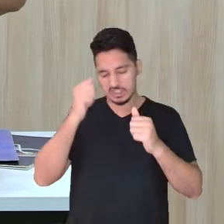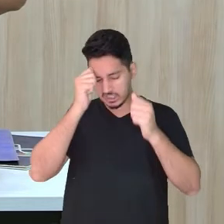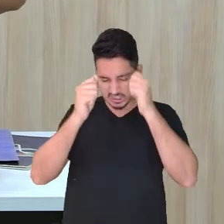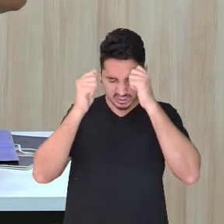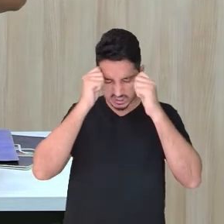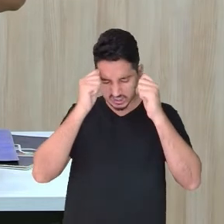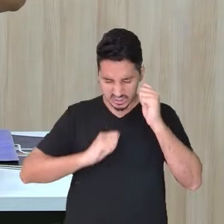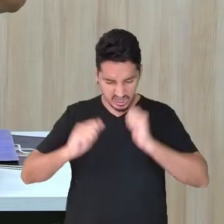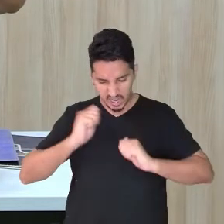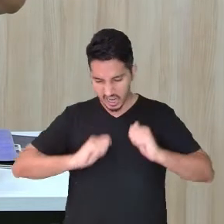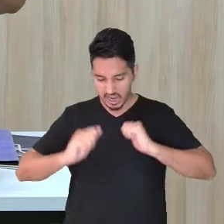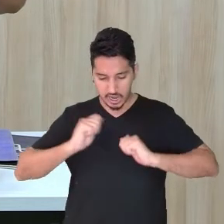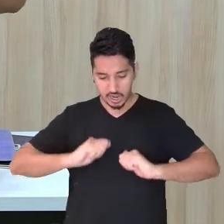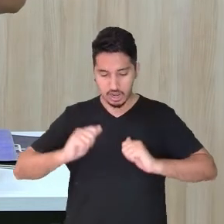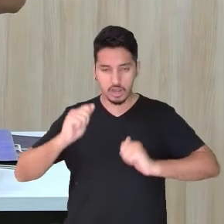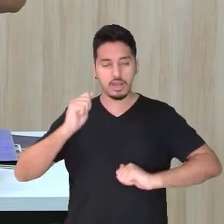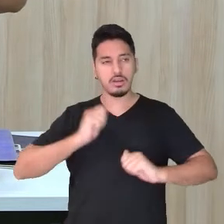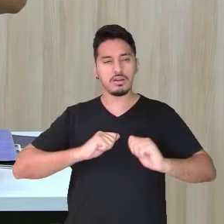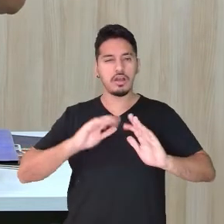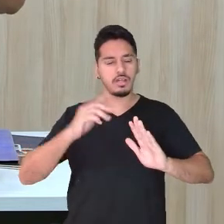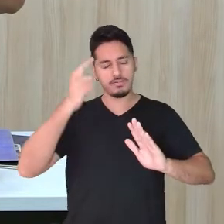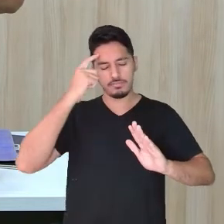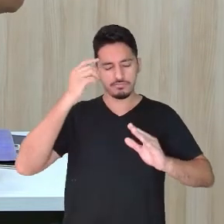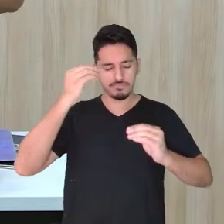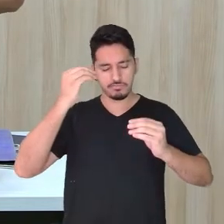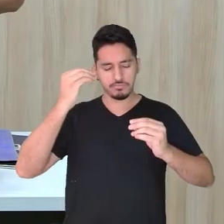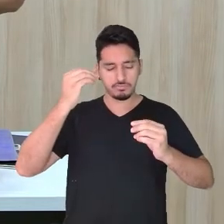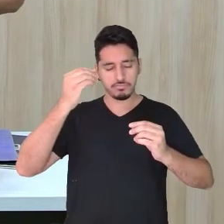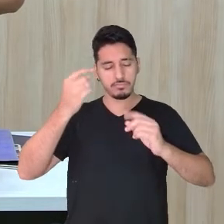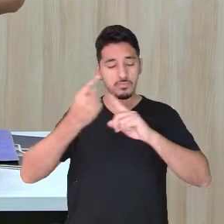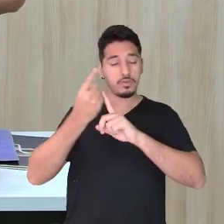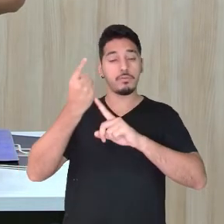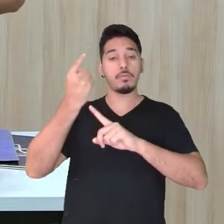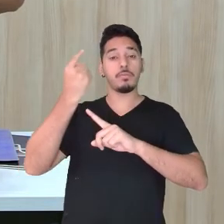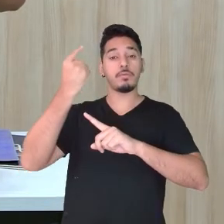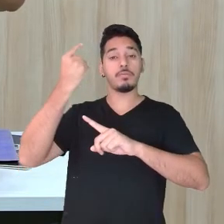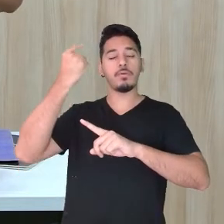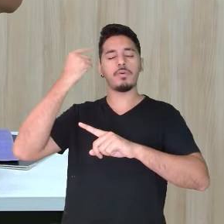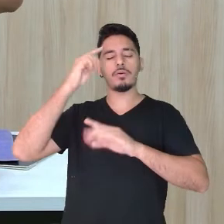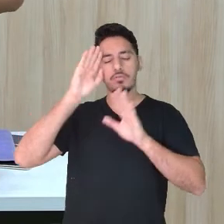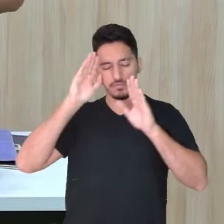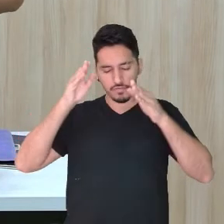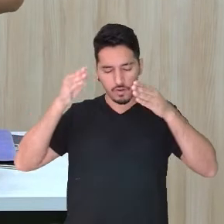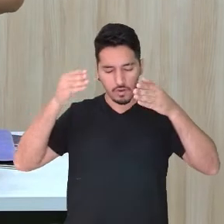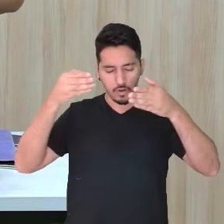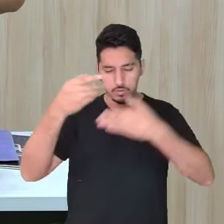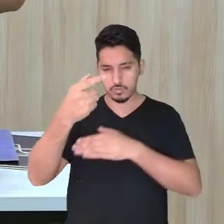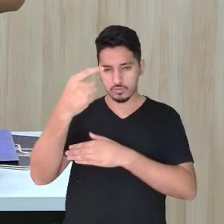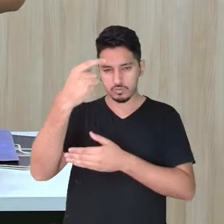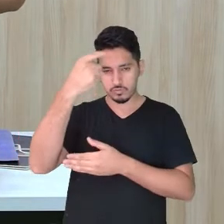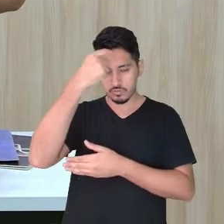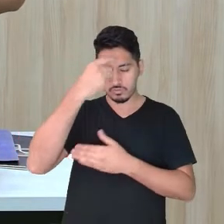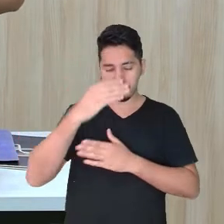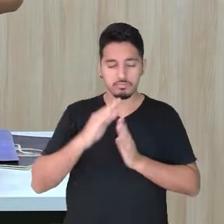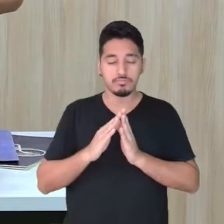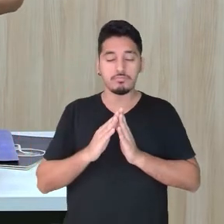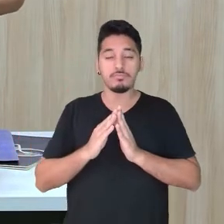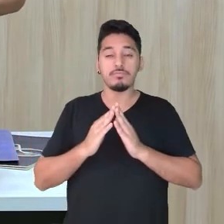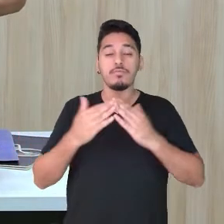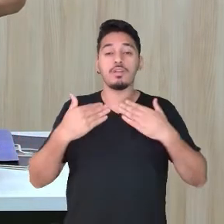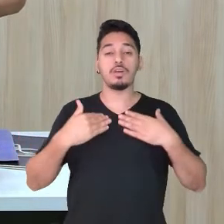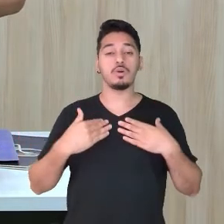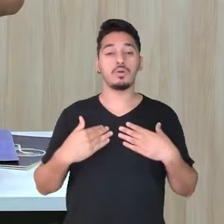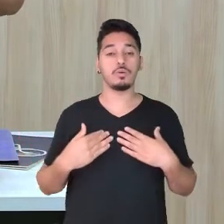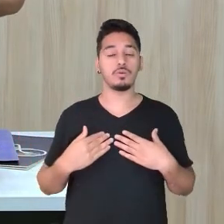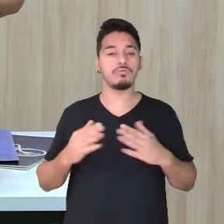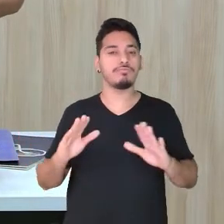maneira, ele procurar voltar, não é, ao foco, à concentração. O ideal sempre com a ajuda